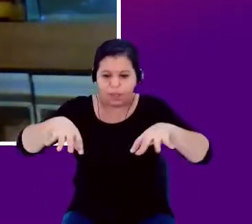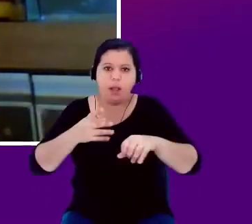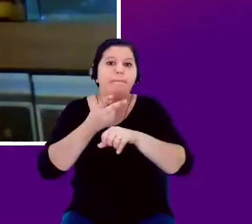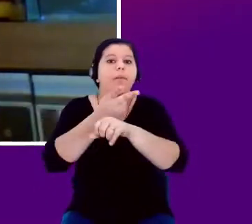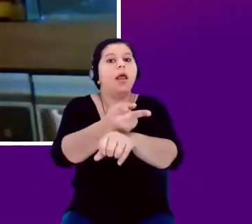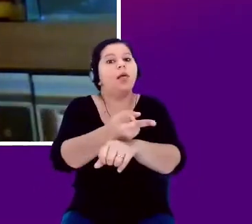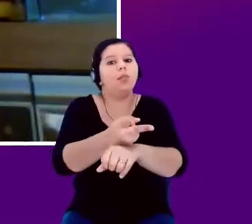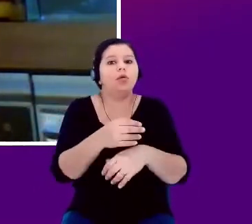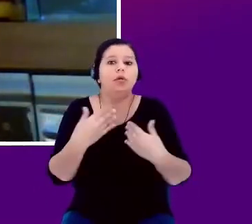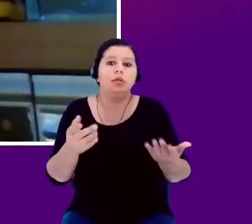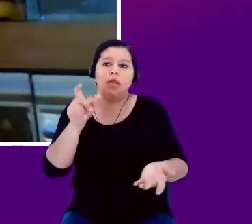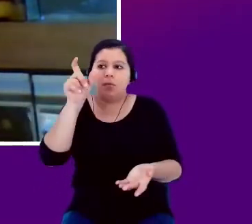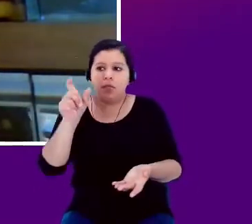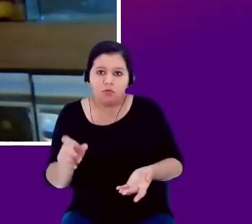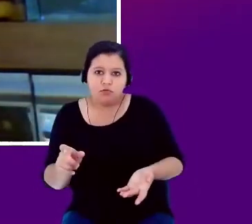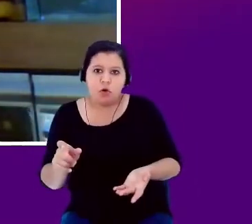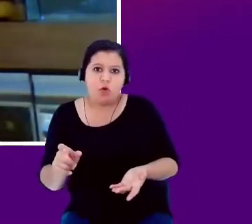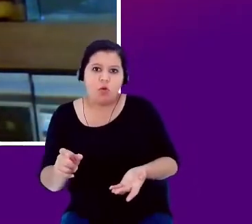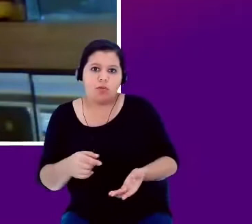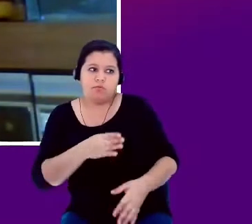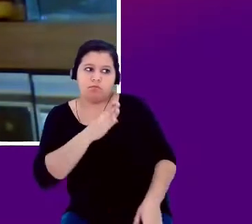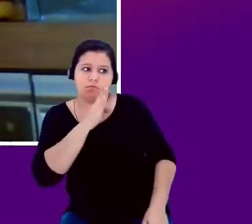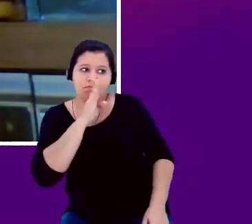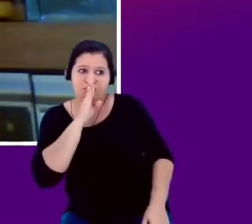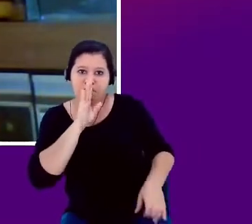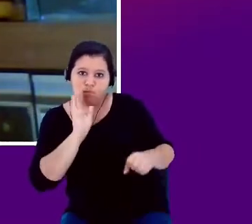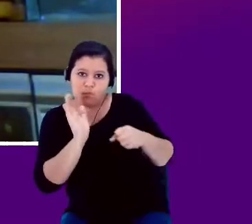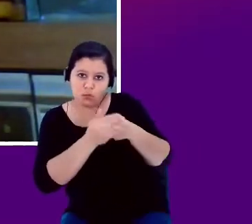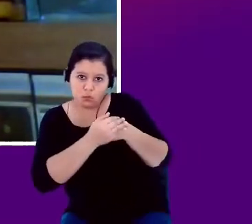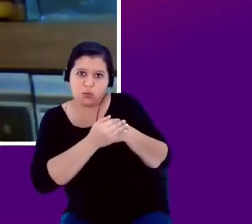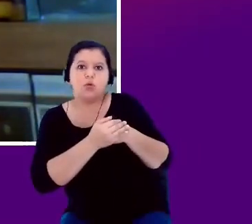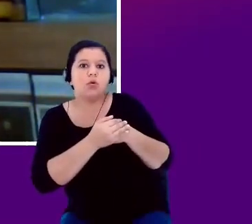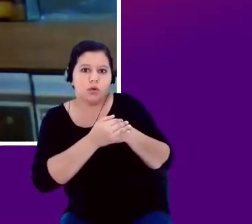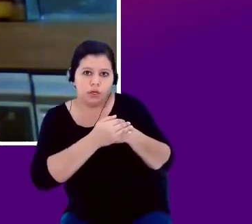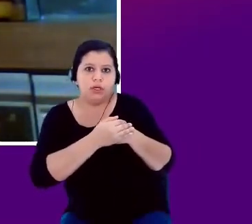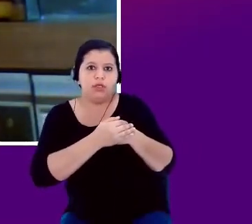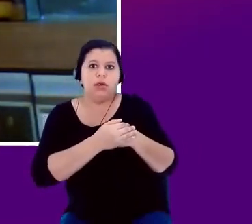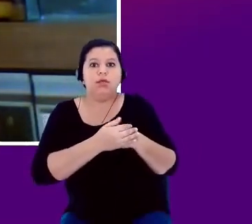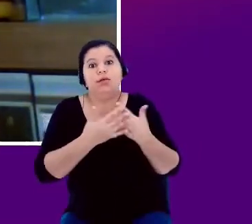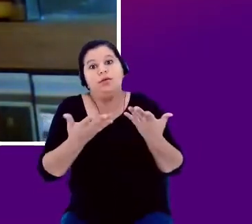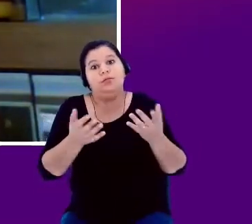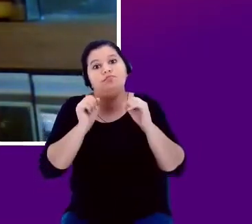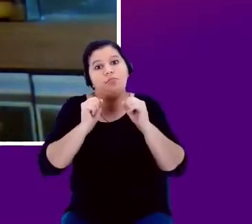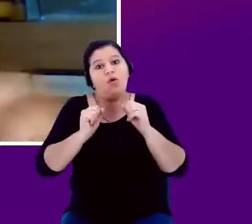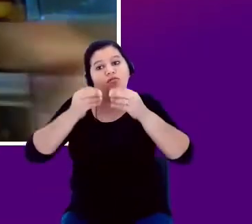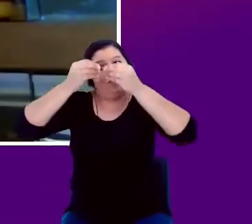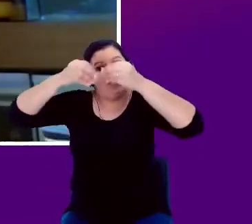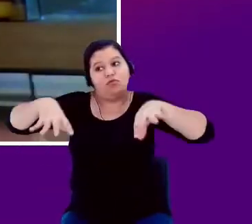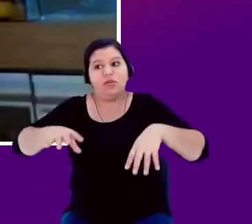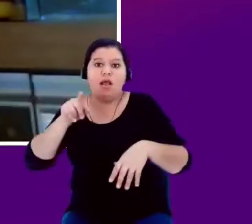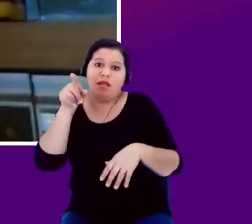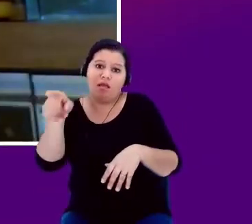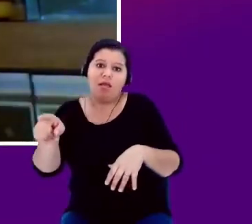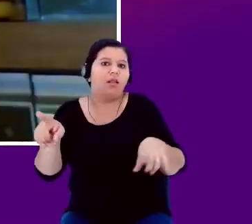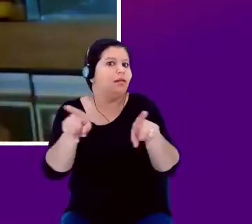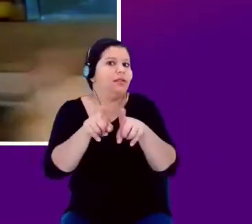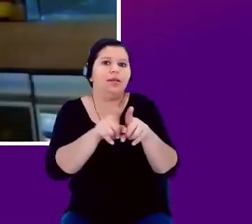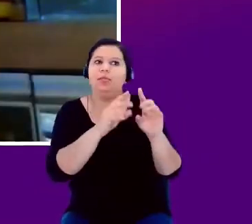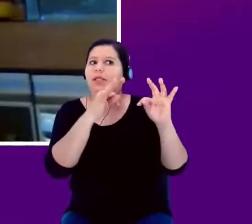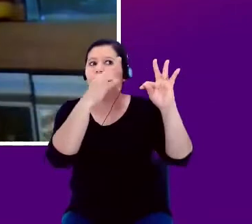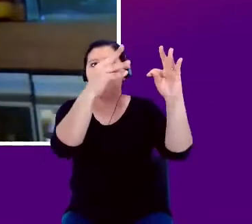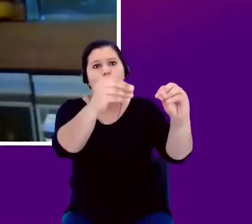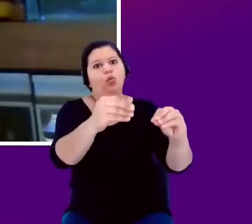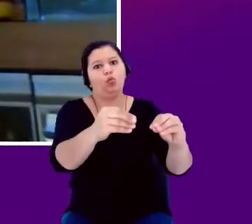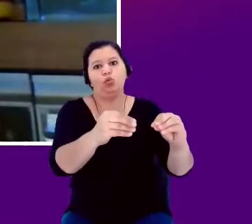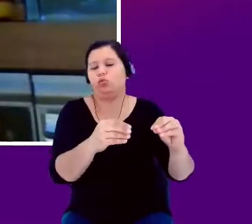o segurado omite informações que agravariam seu risco, isso ameaça não só a ele, mas a todo o fundo comum, a